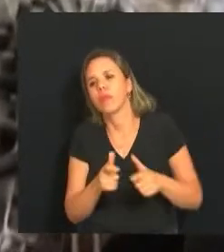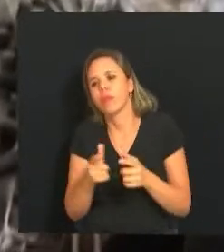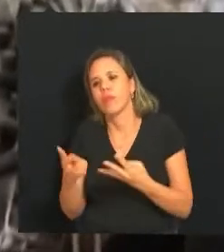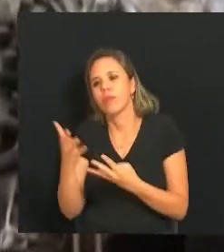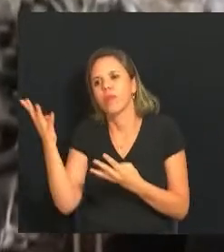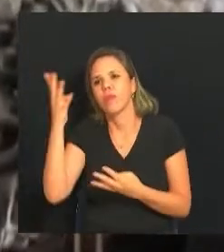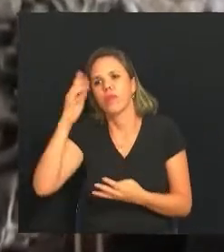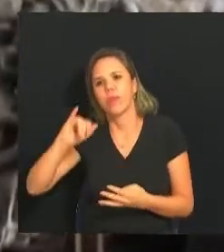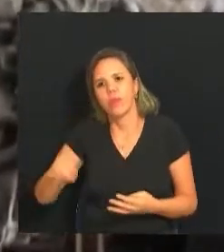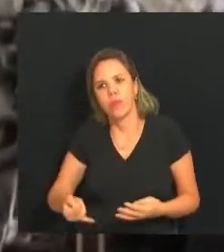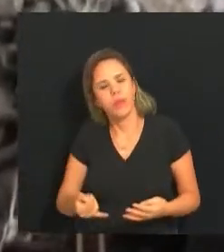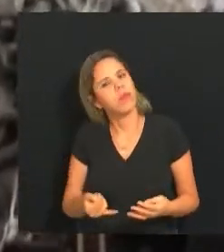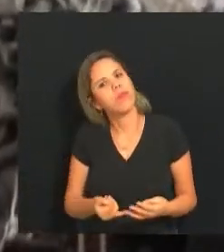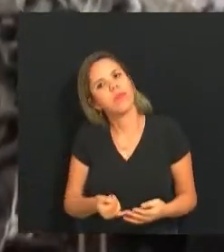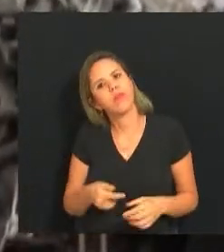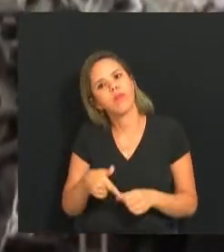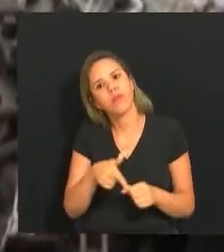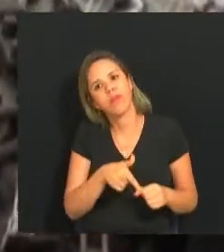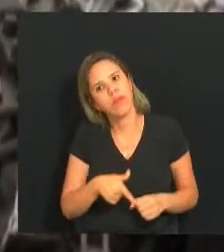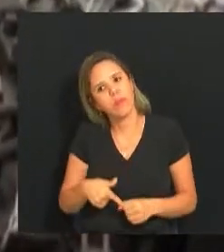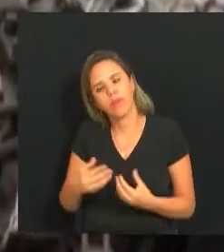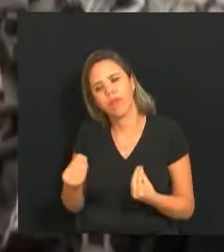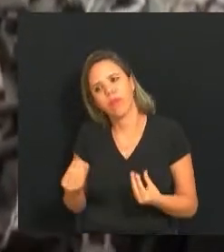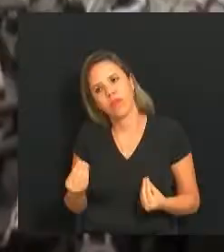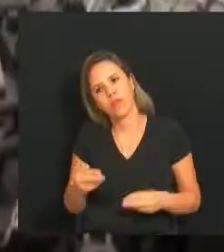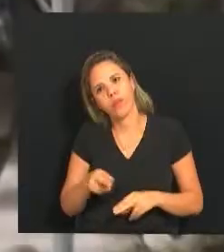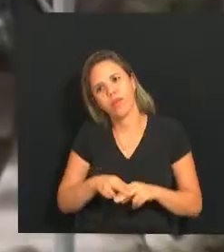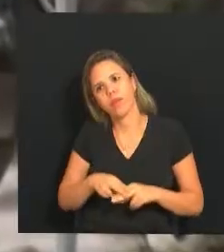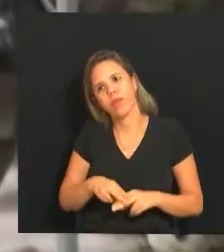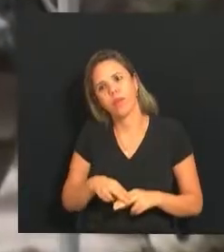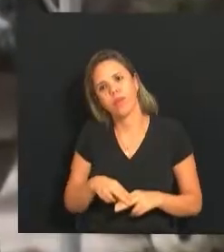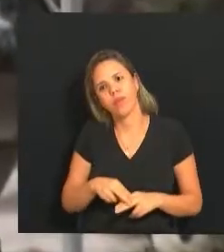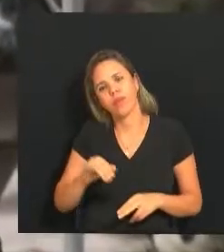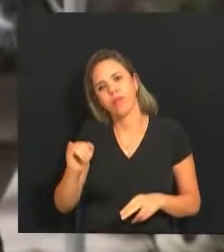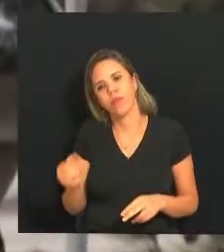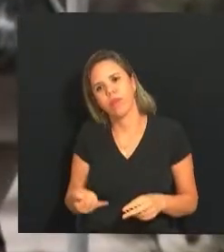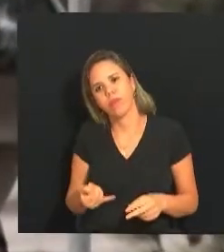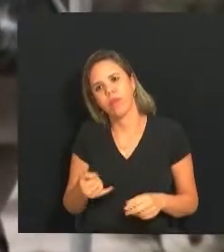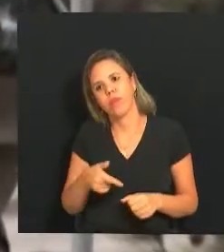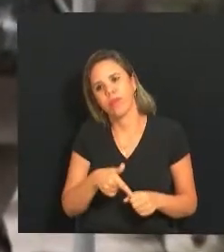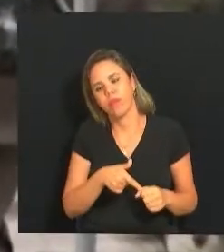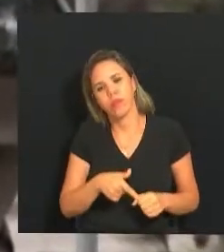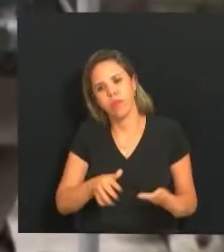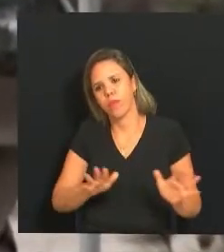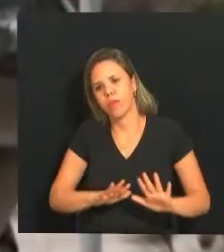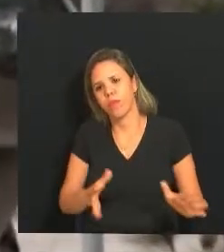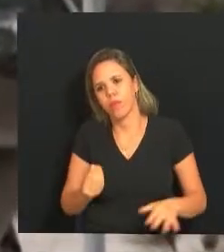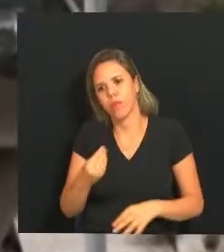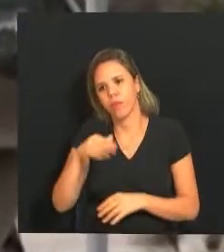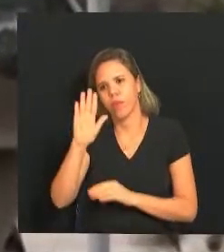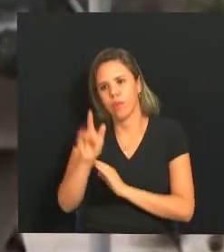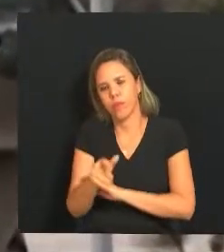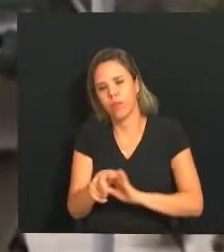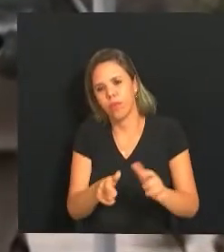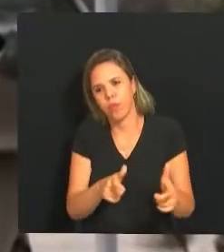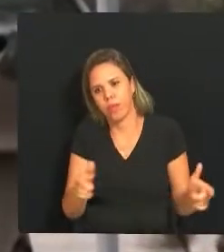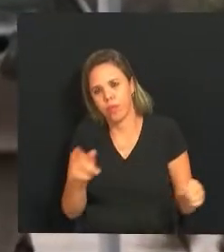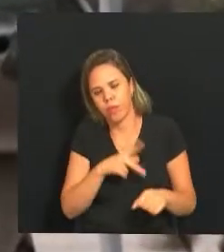eles consomem muito combustível, e por isso que muitas vezes o que se consome numa guerra é muito maior do que